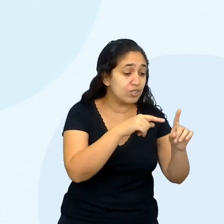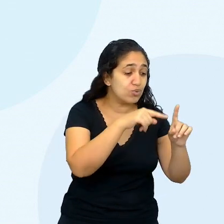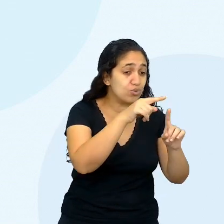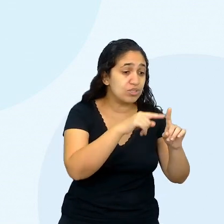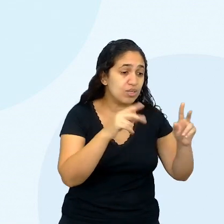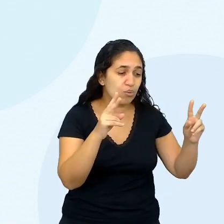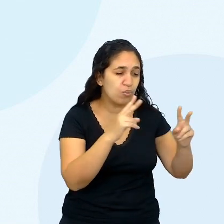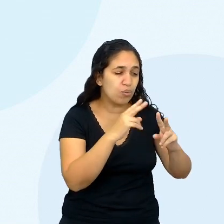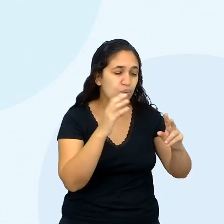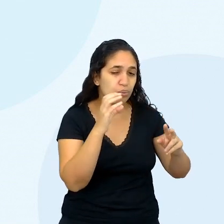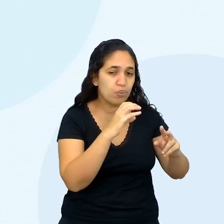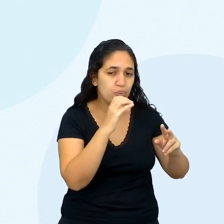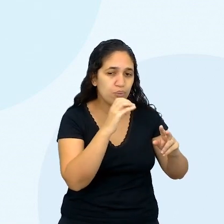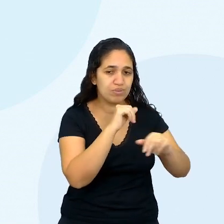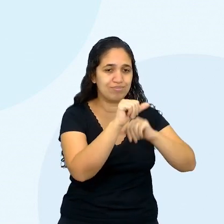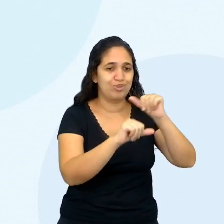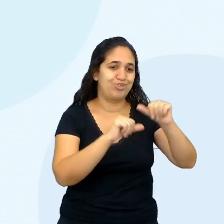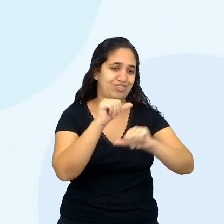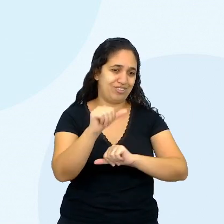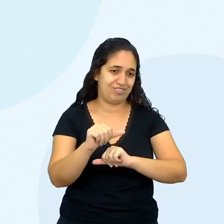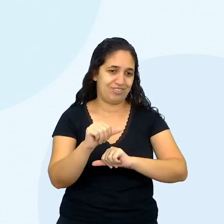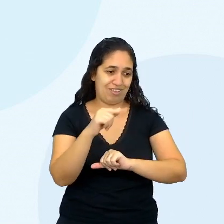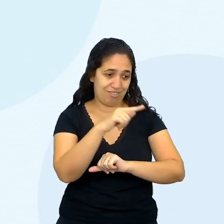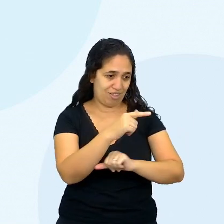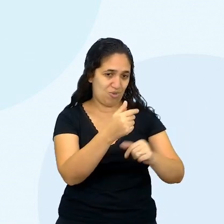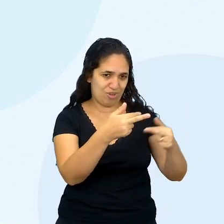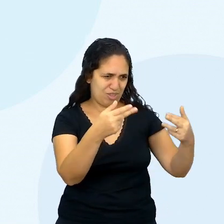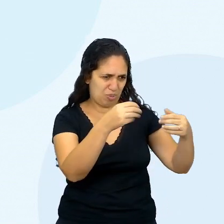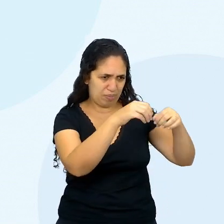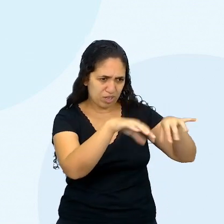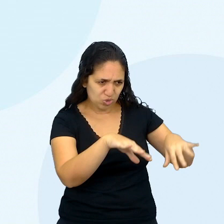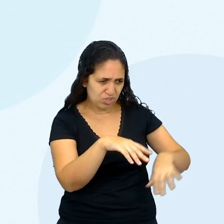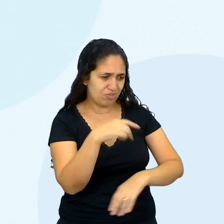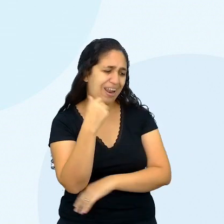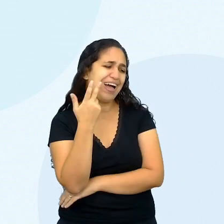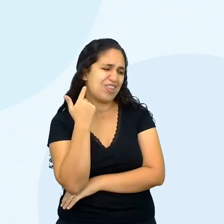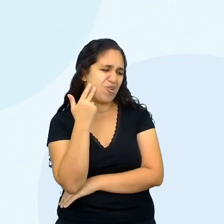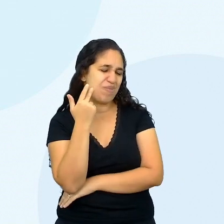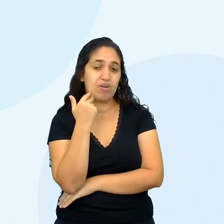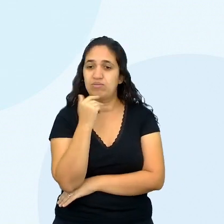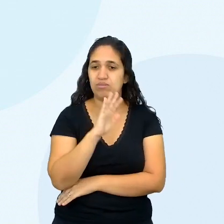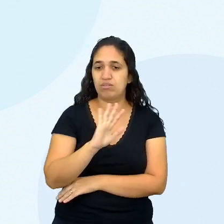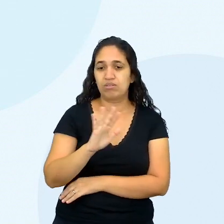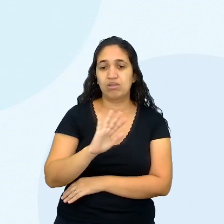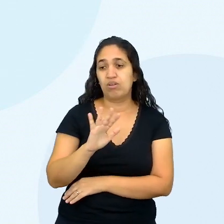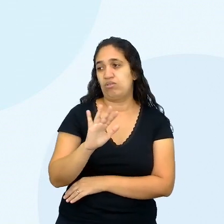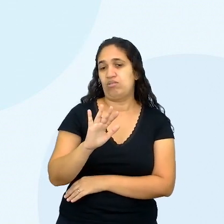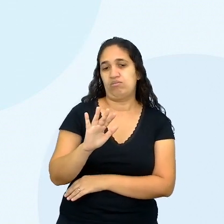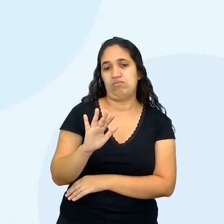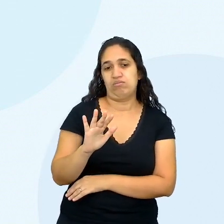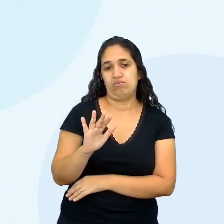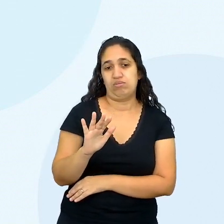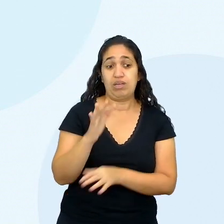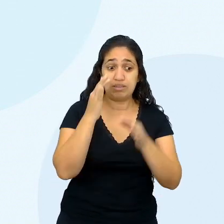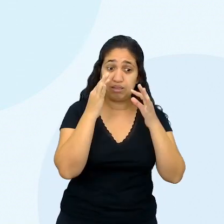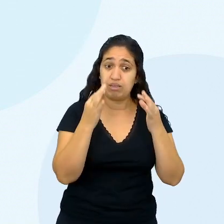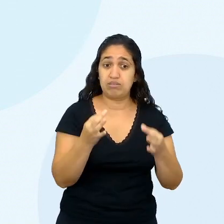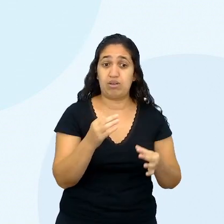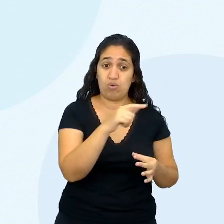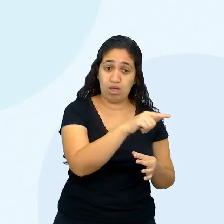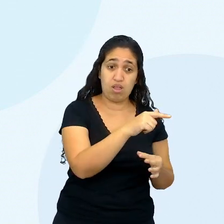né? Nunca naturalizar o desastre, né? Sempre tornar o desastre e